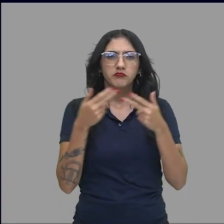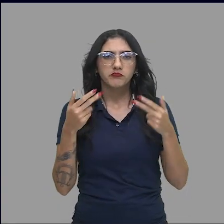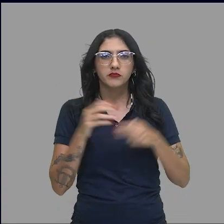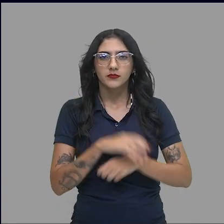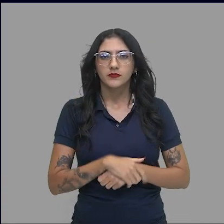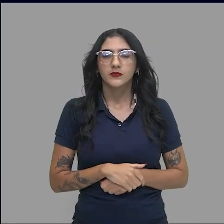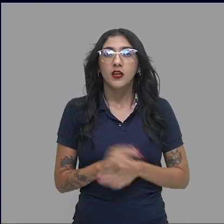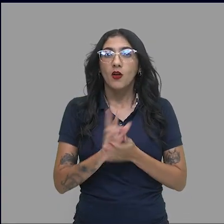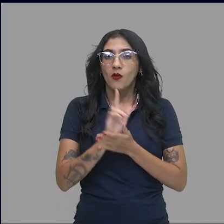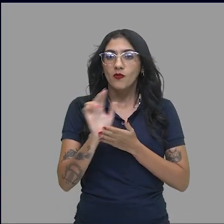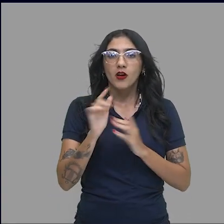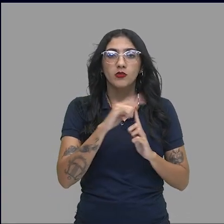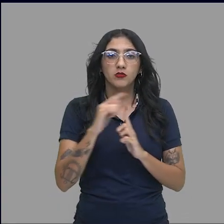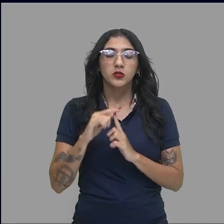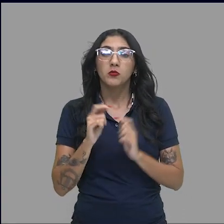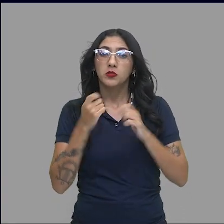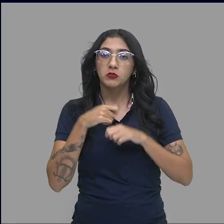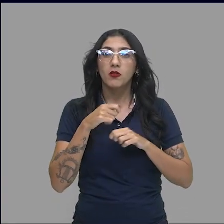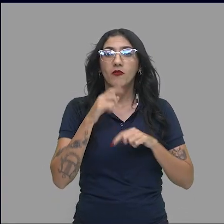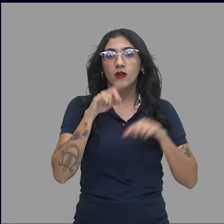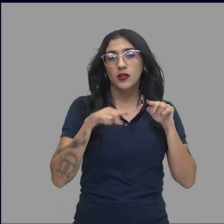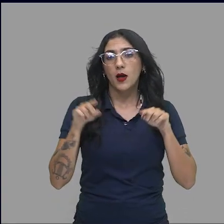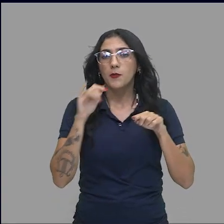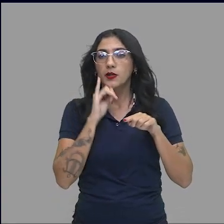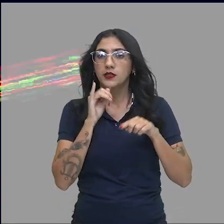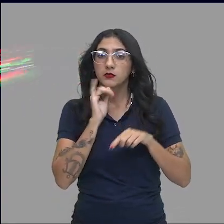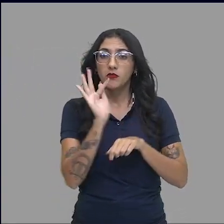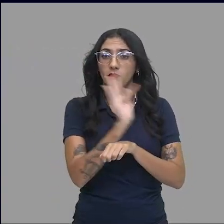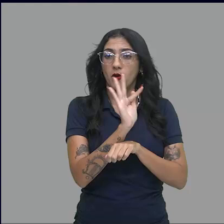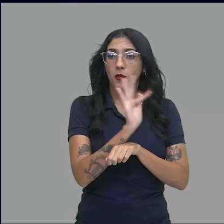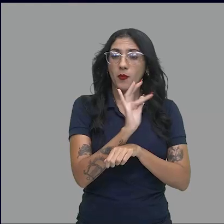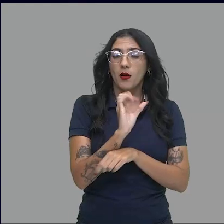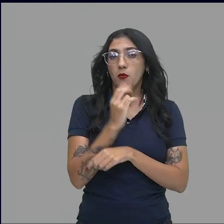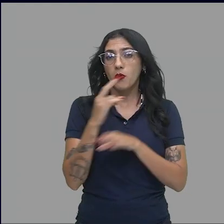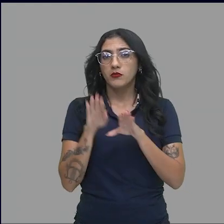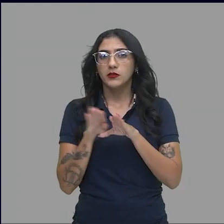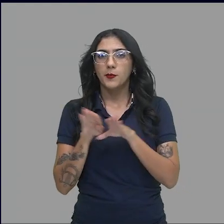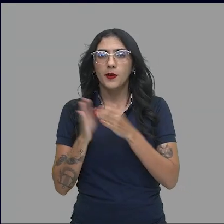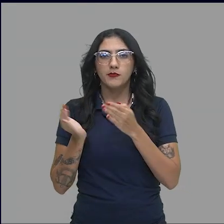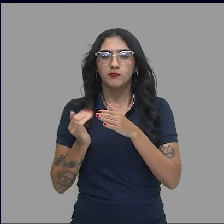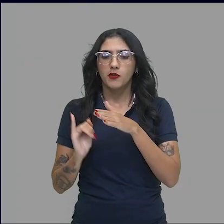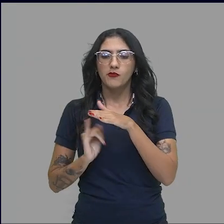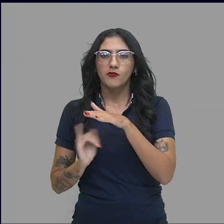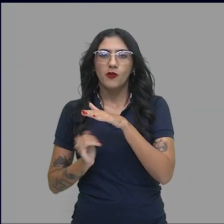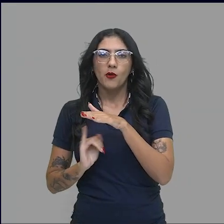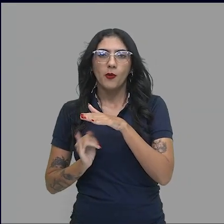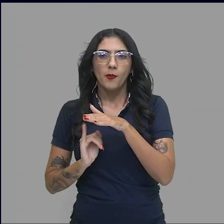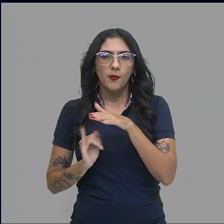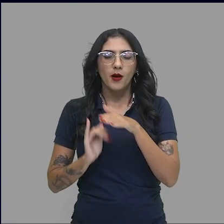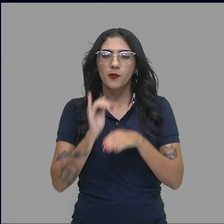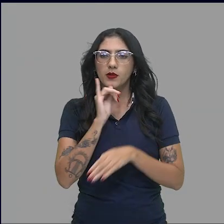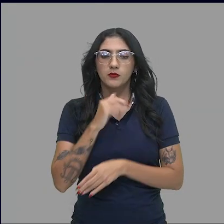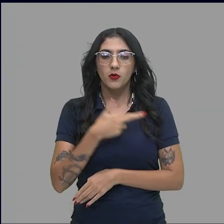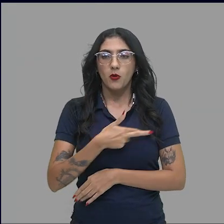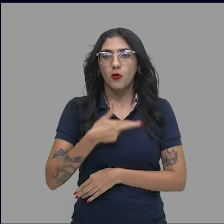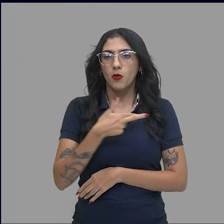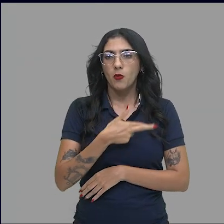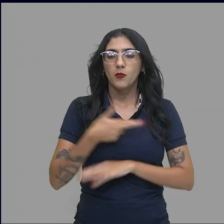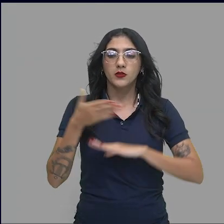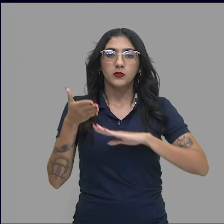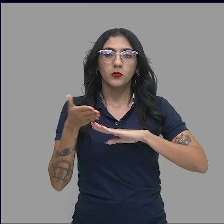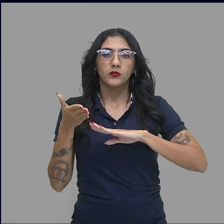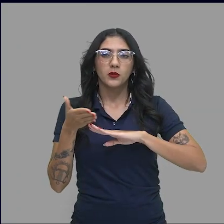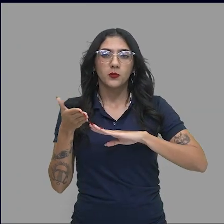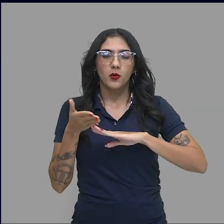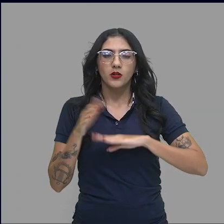Diversidade de estilo pode variar de um estilo mais formal a uma linguagem coloquial, como em romances contemporâneos. Isso não